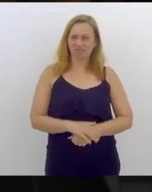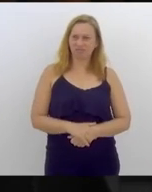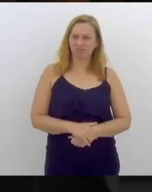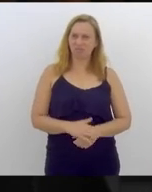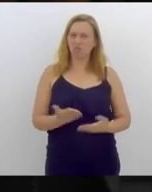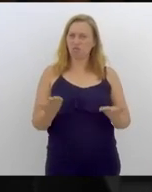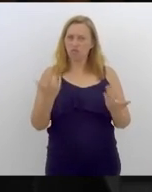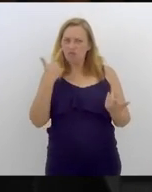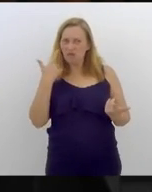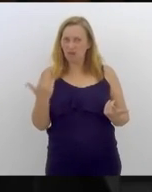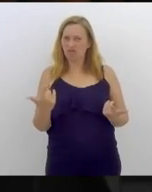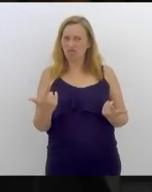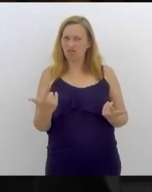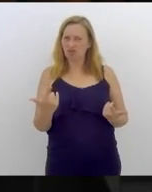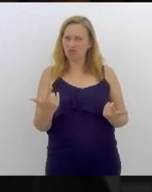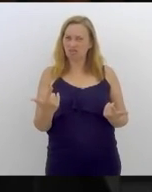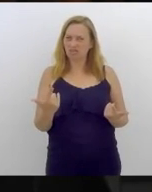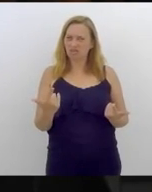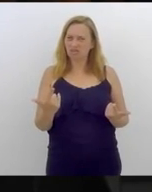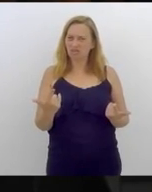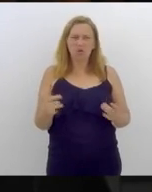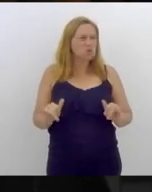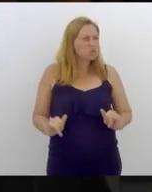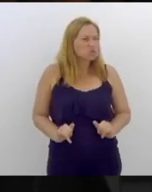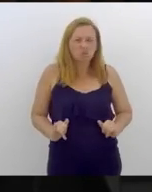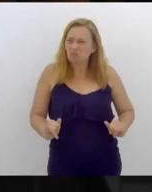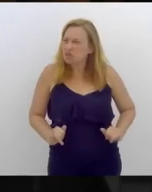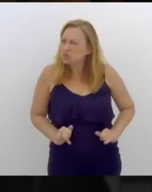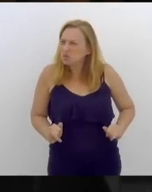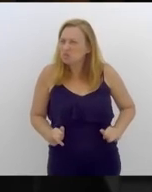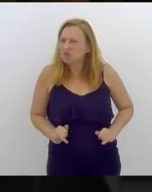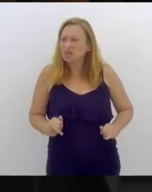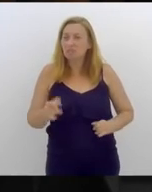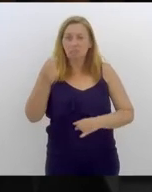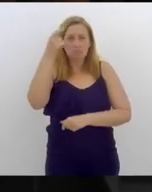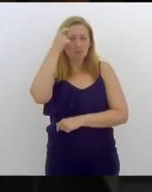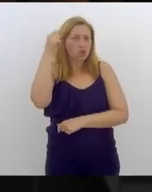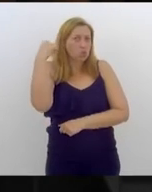que metáfora que descreve uma mente doentia